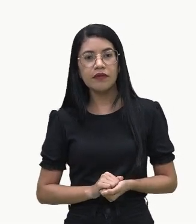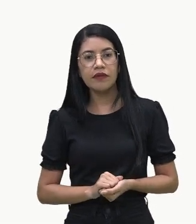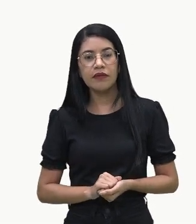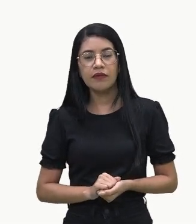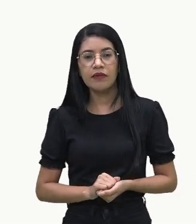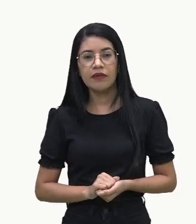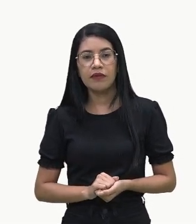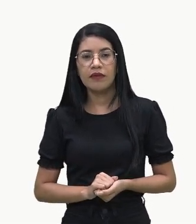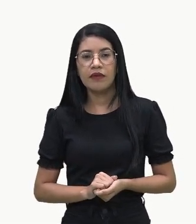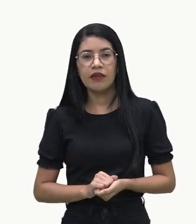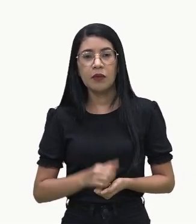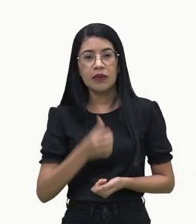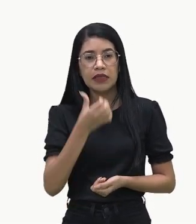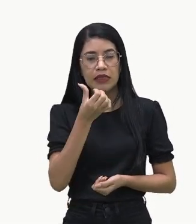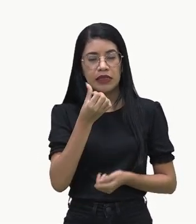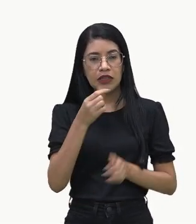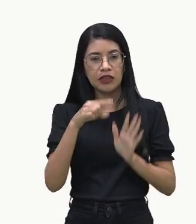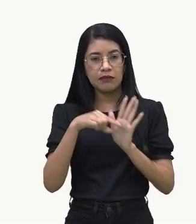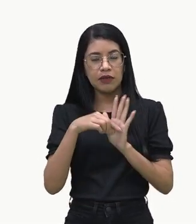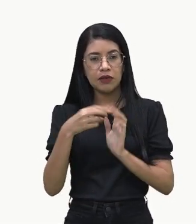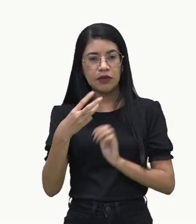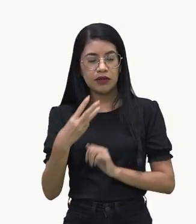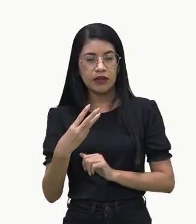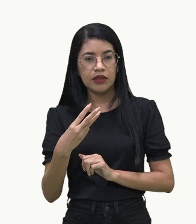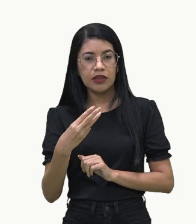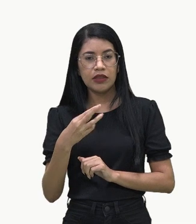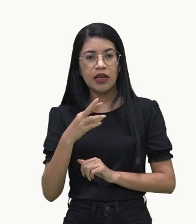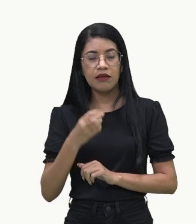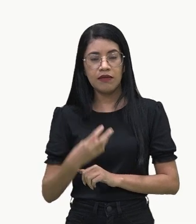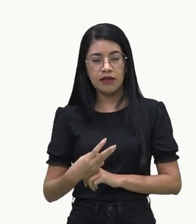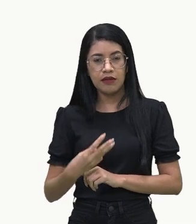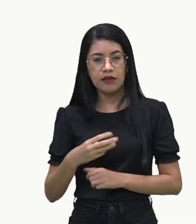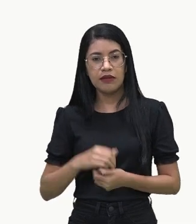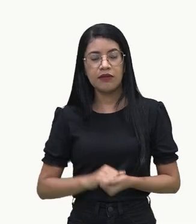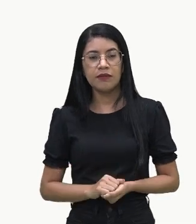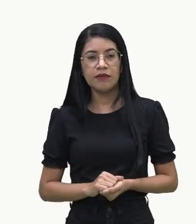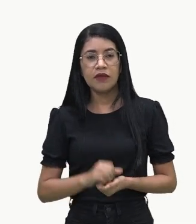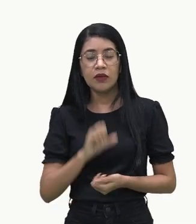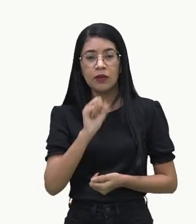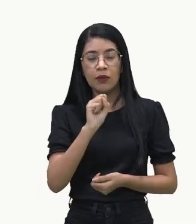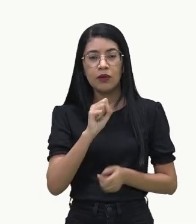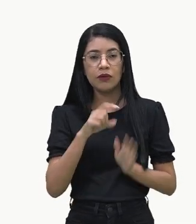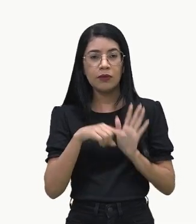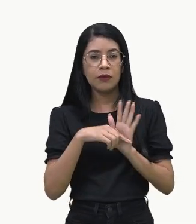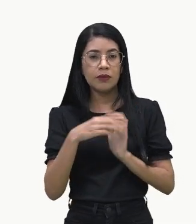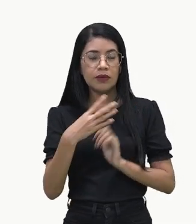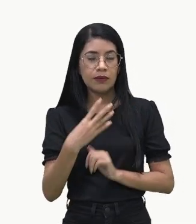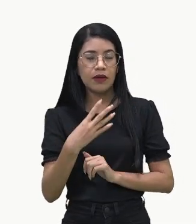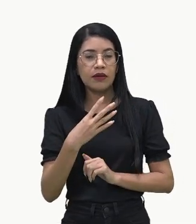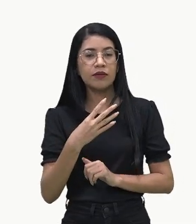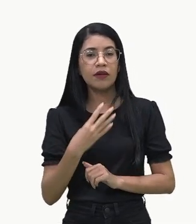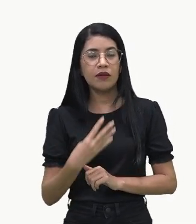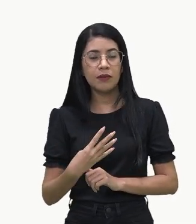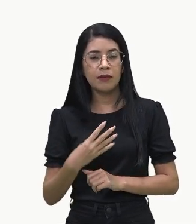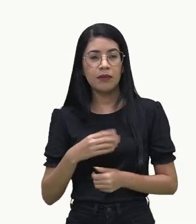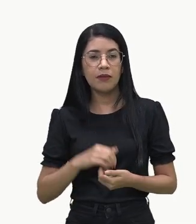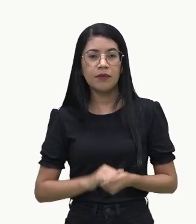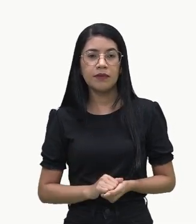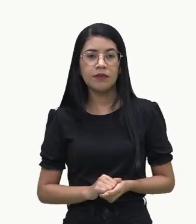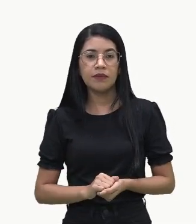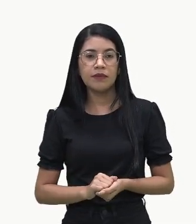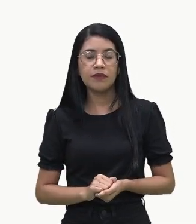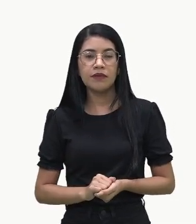6 menos 3, 3. 8 menos 4,